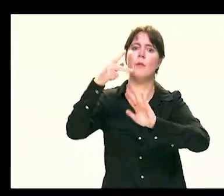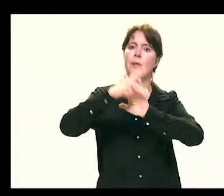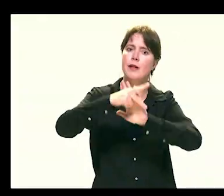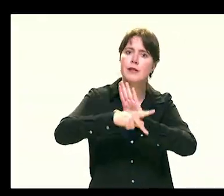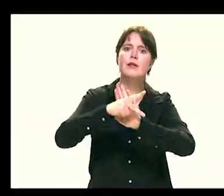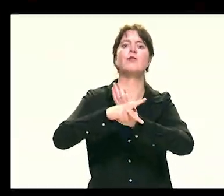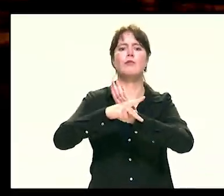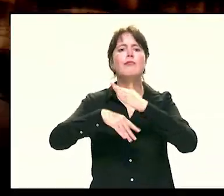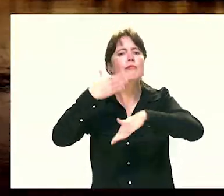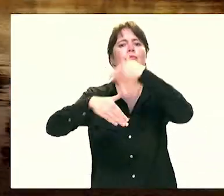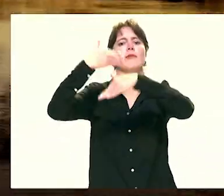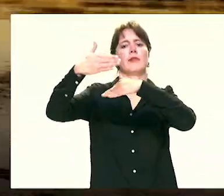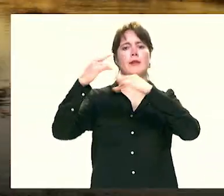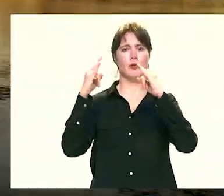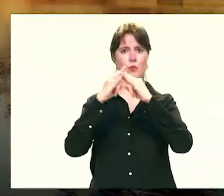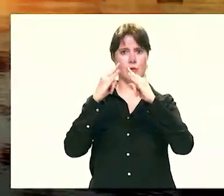institucional.